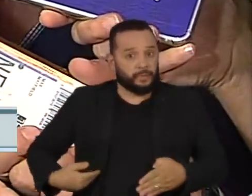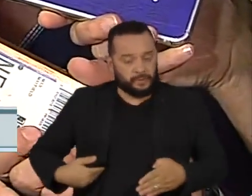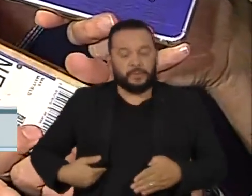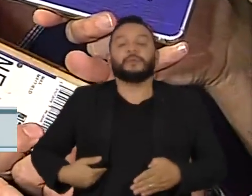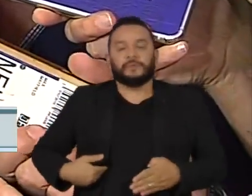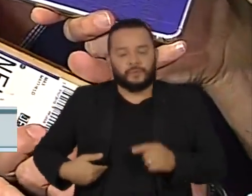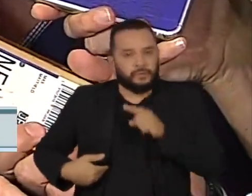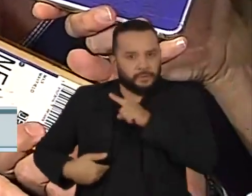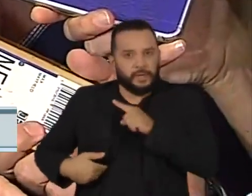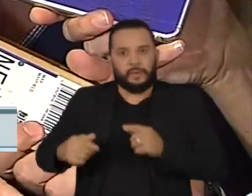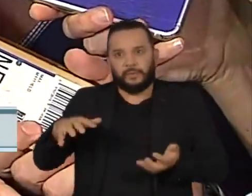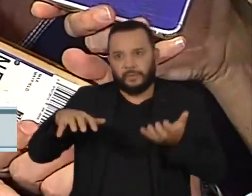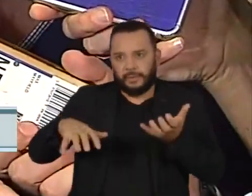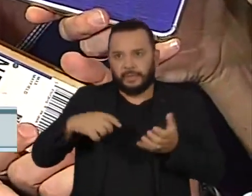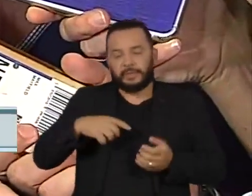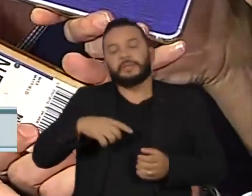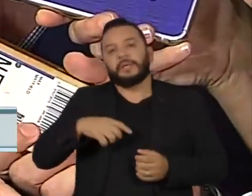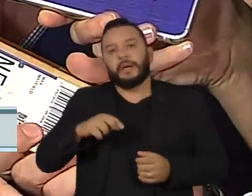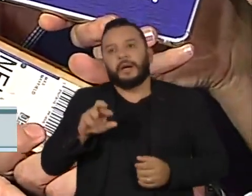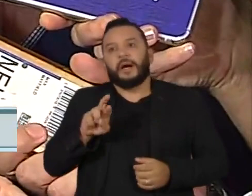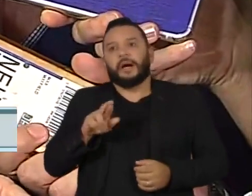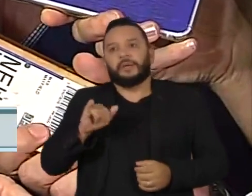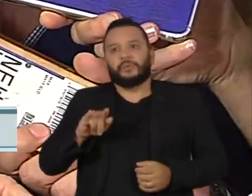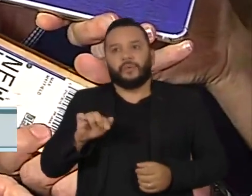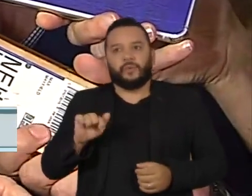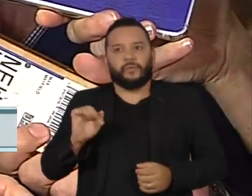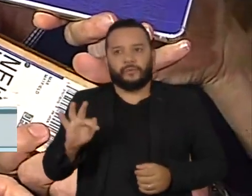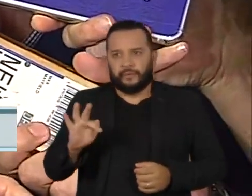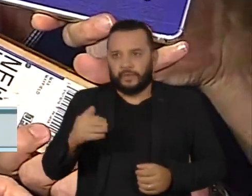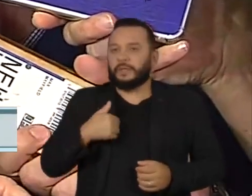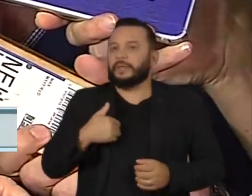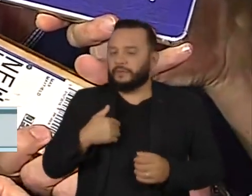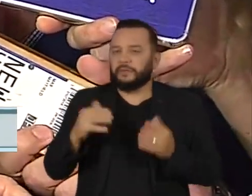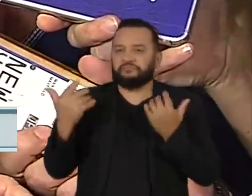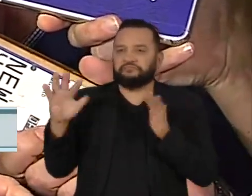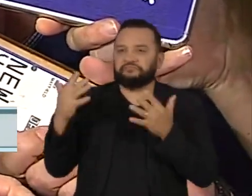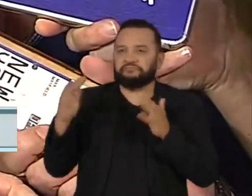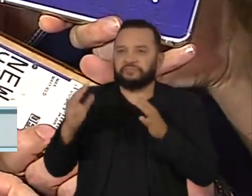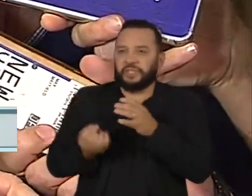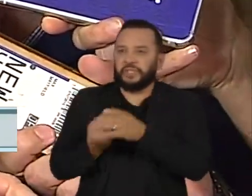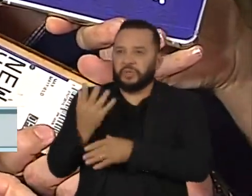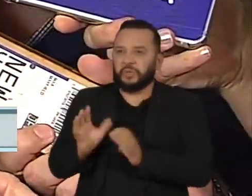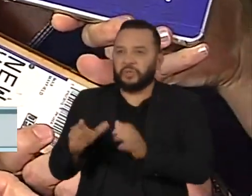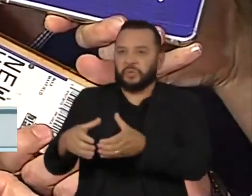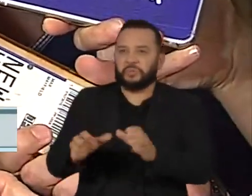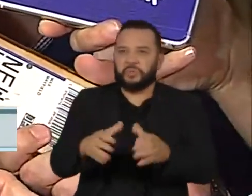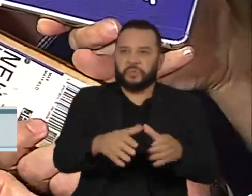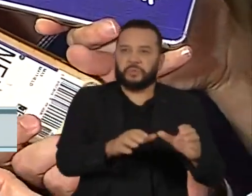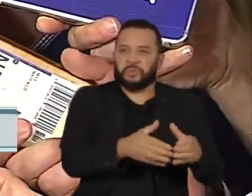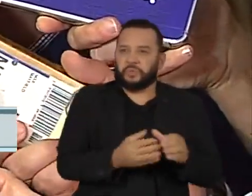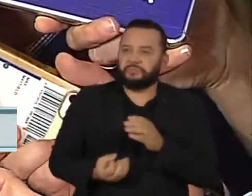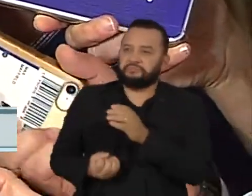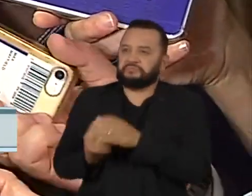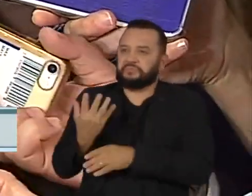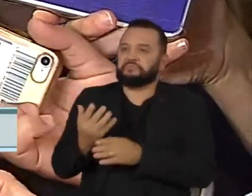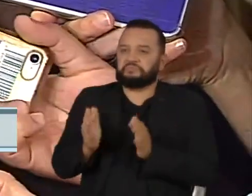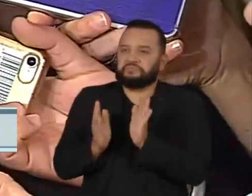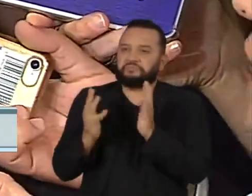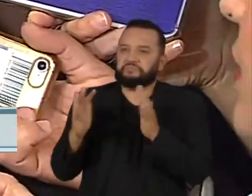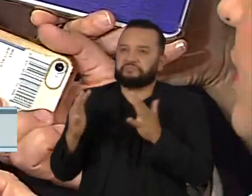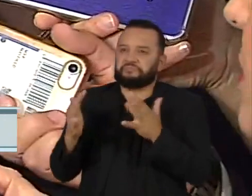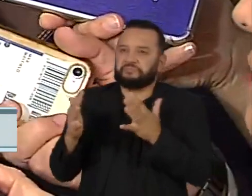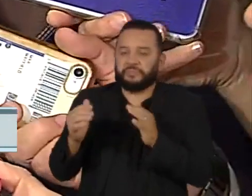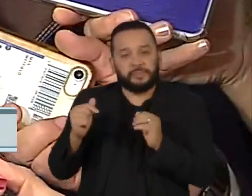Congresso, senador Randolfe Rodrigues, celebrou a implementação das comissões e disse esperar que a tramitação